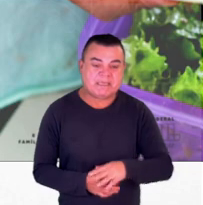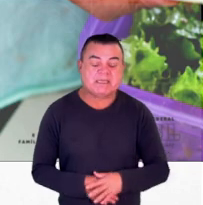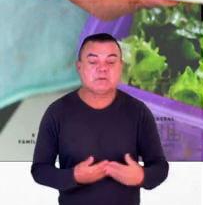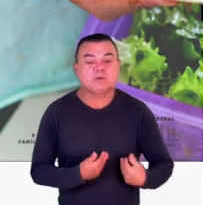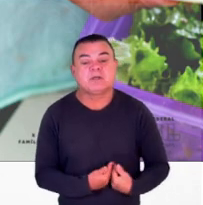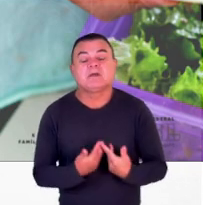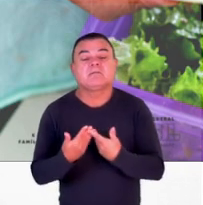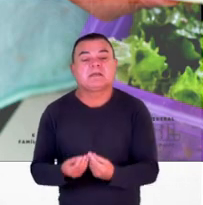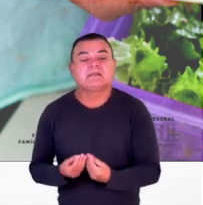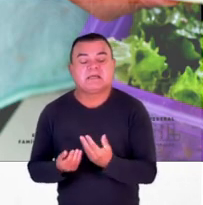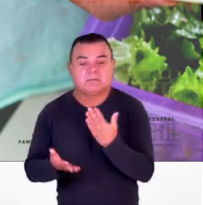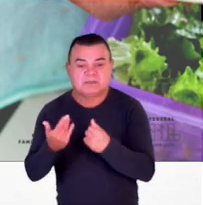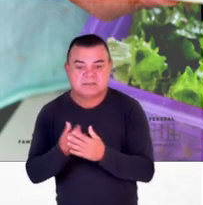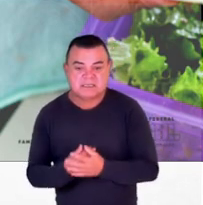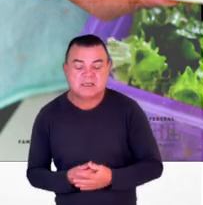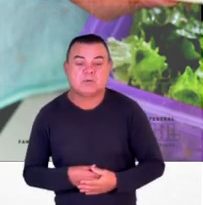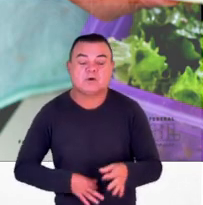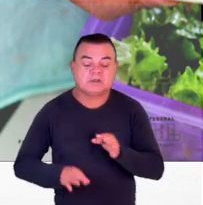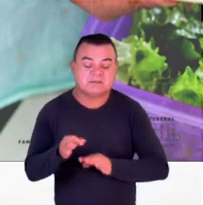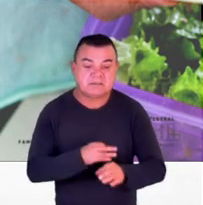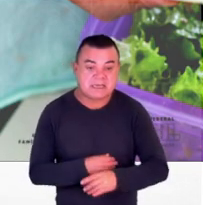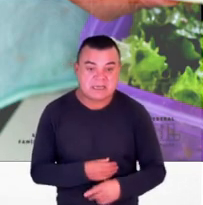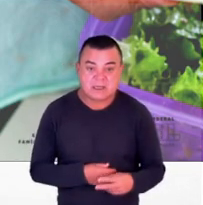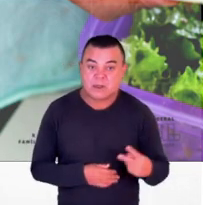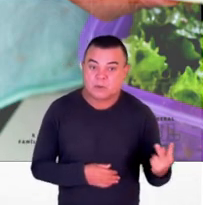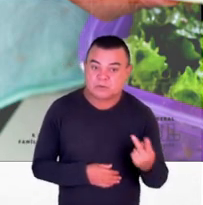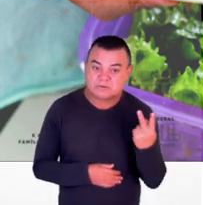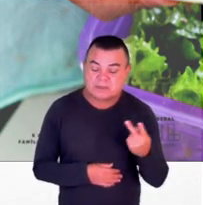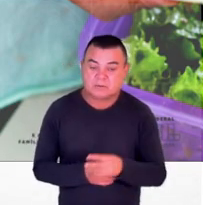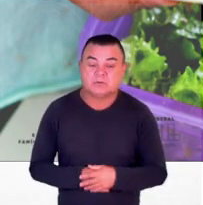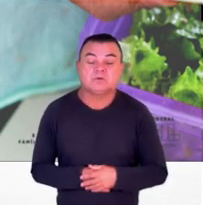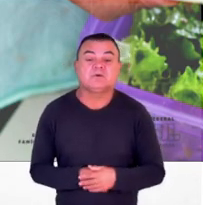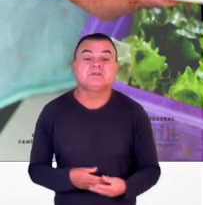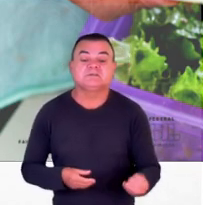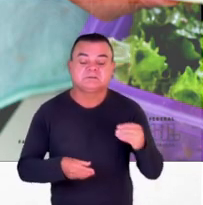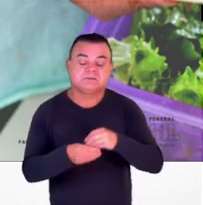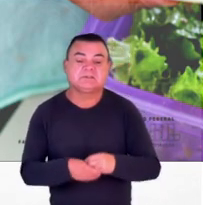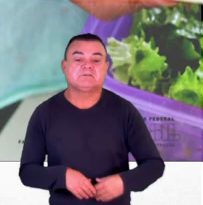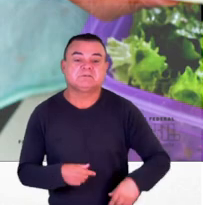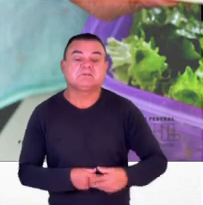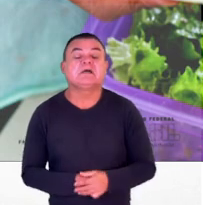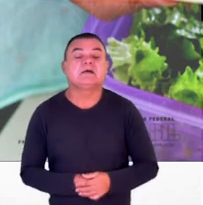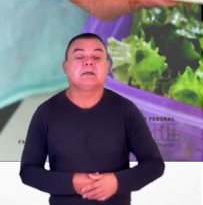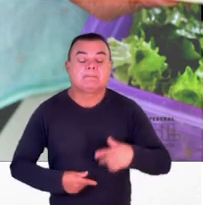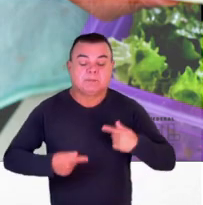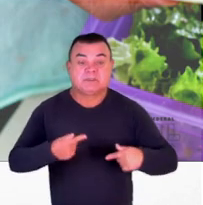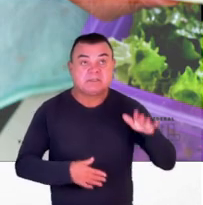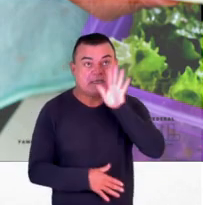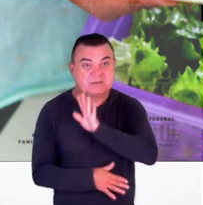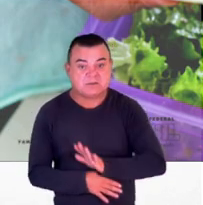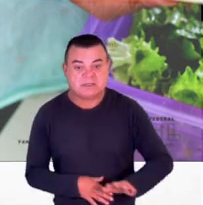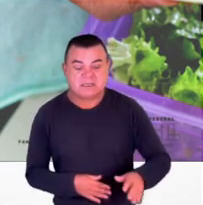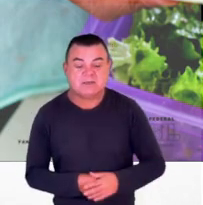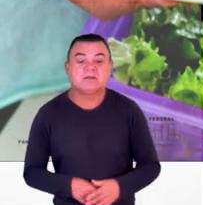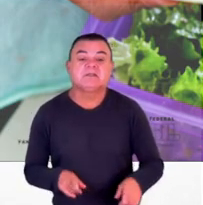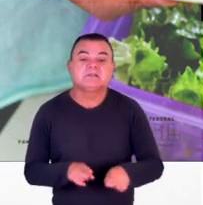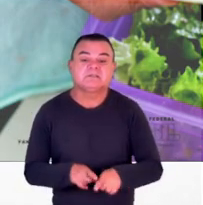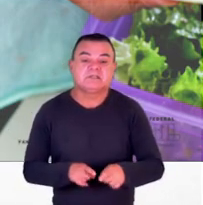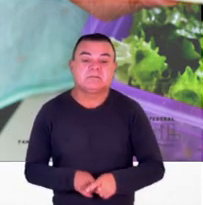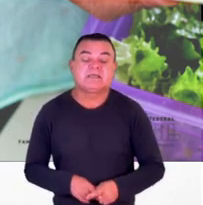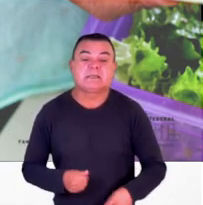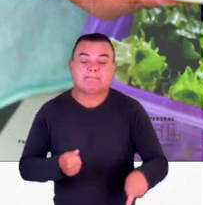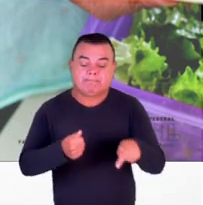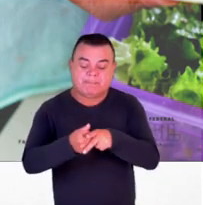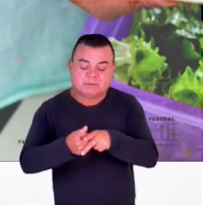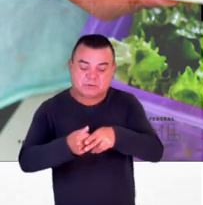eh e acesso dentre da dentre a política nacional que vai ser lançada recentemente do protocolo do Brasil sem